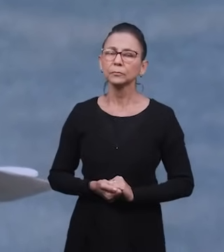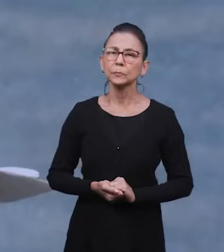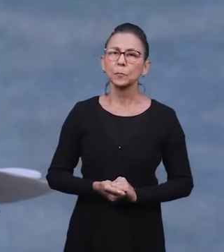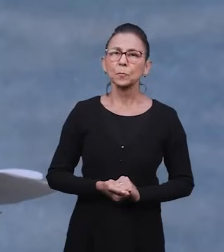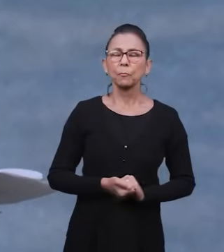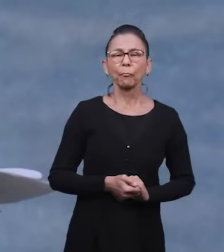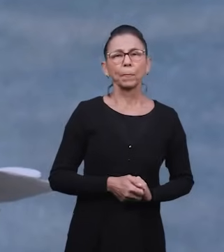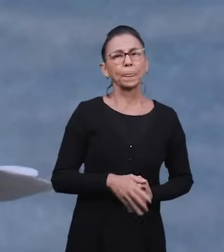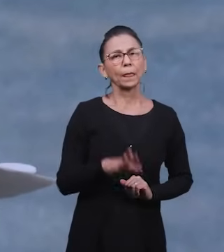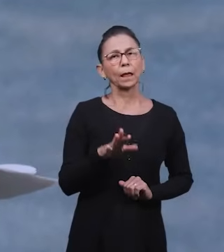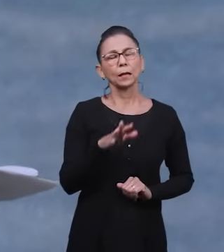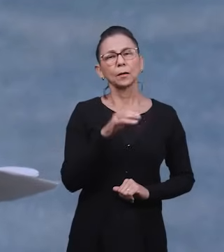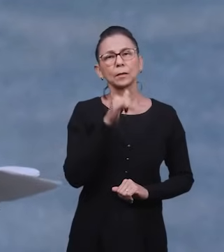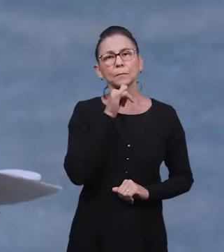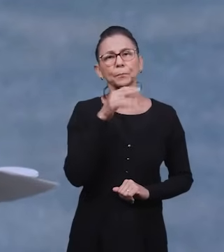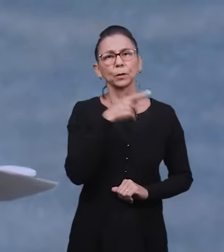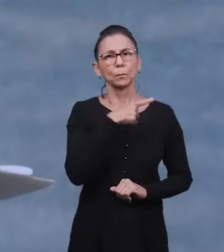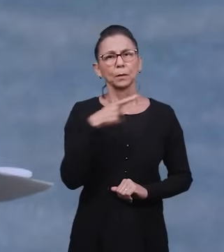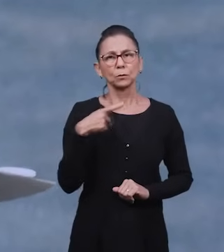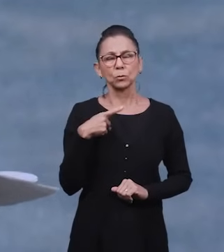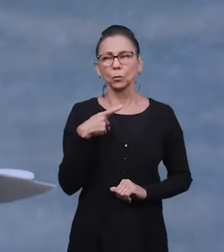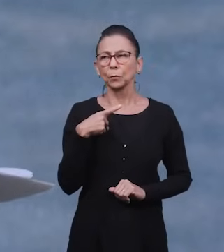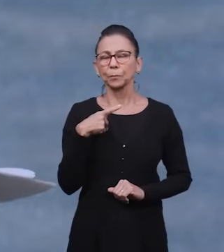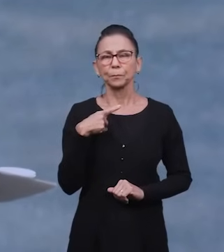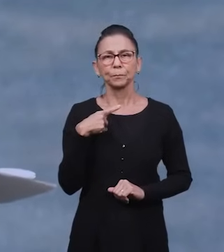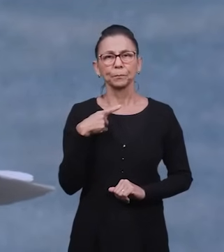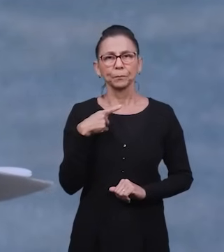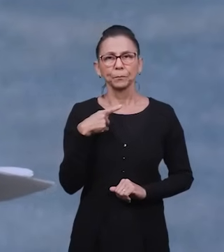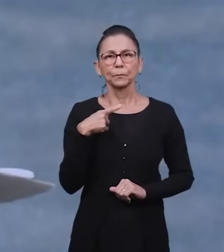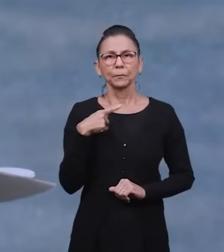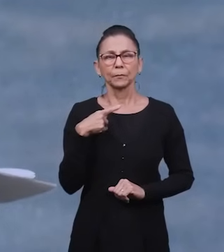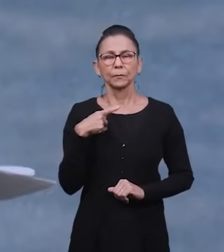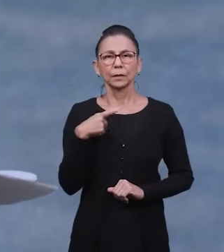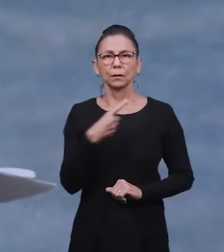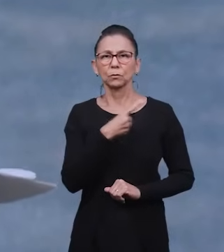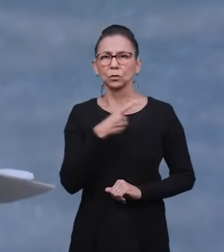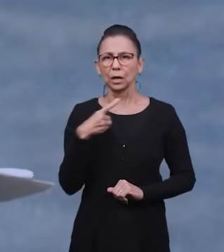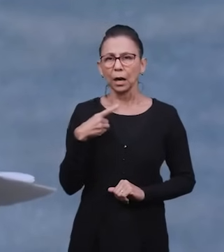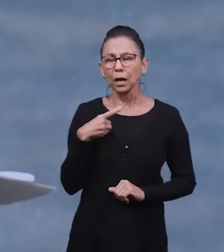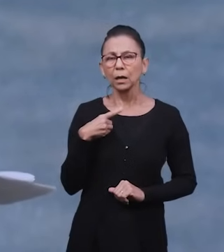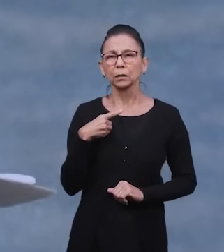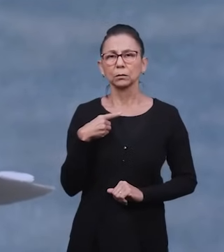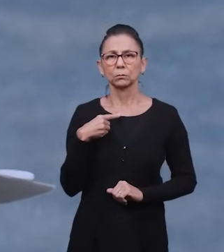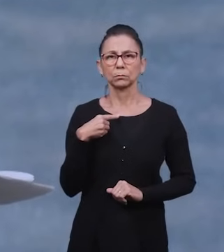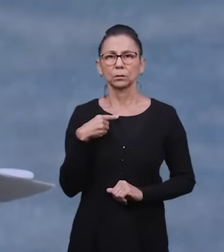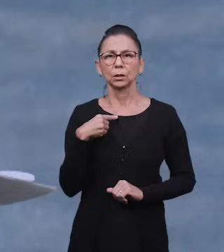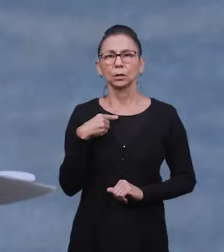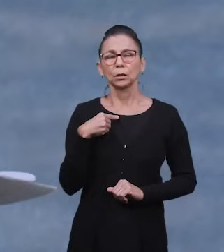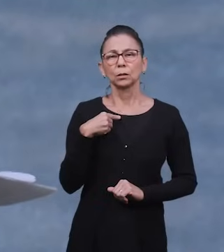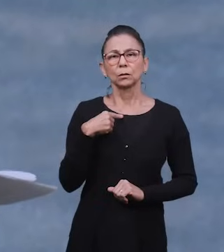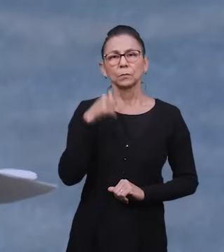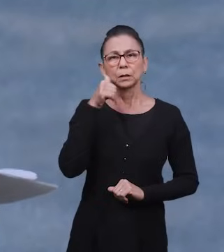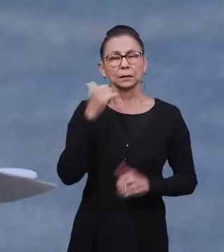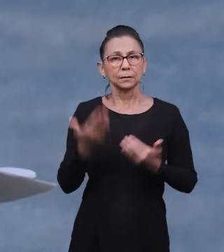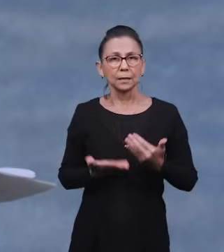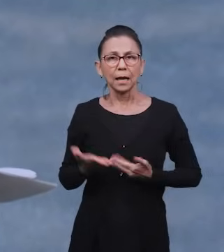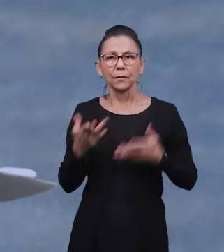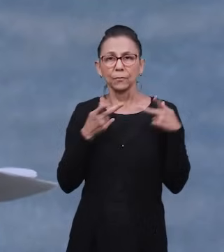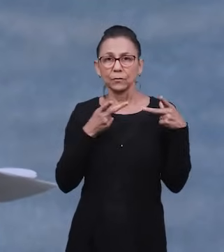pastor, da assistência à igreja, o diácono, as senhoras, os jovens, tudo que nós fazemos é por gratidão.